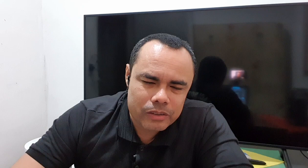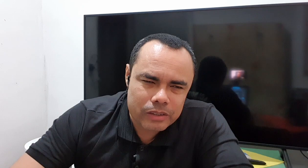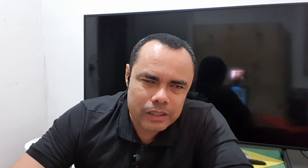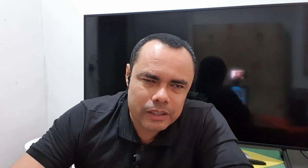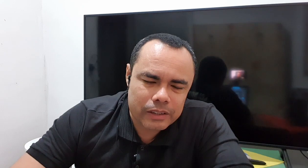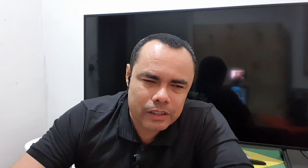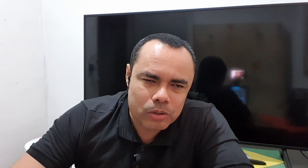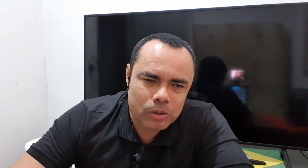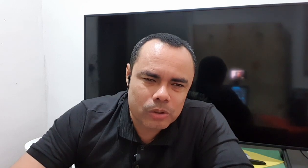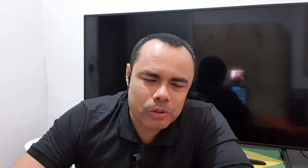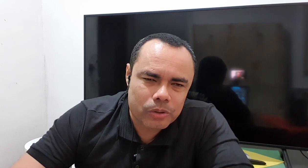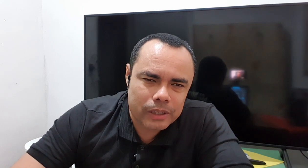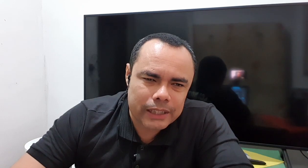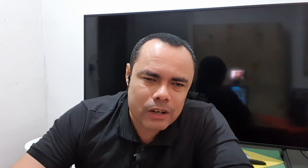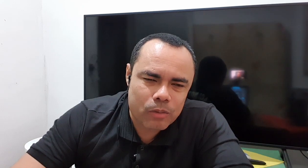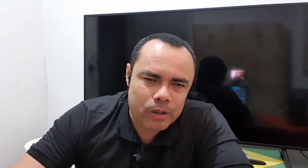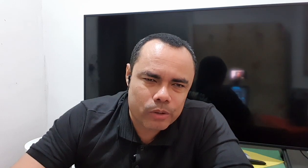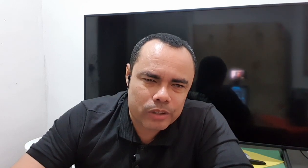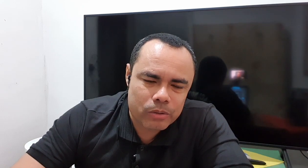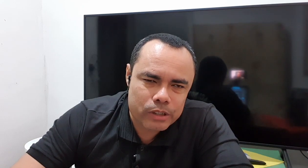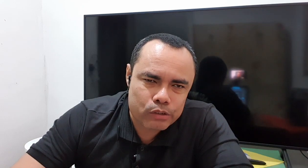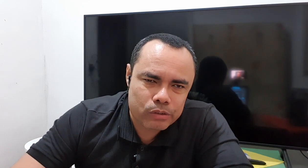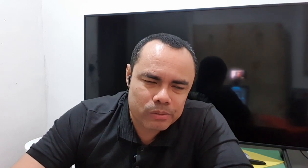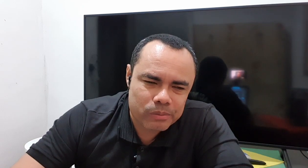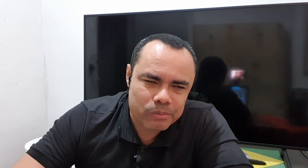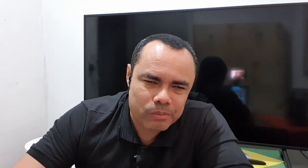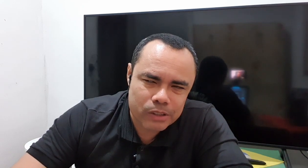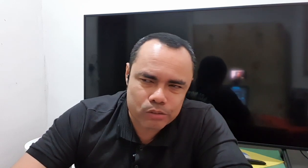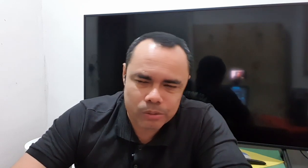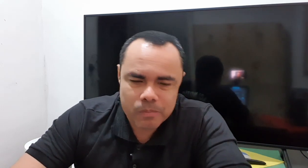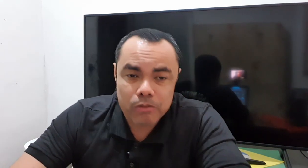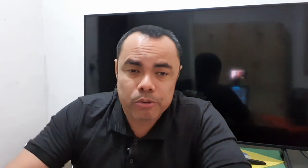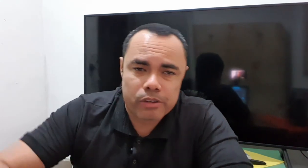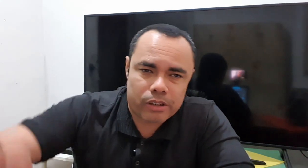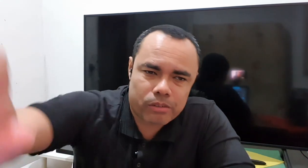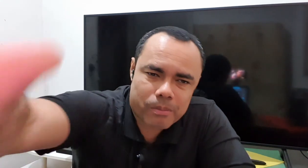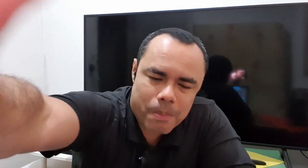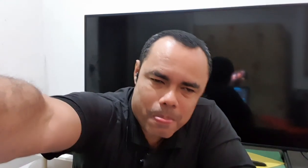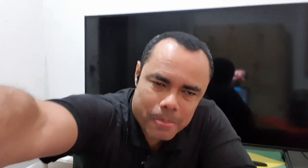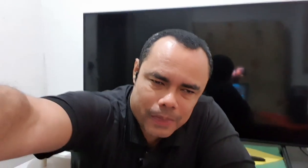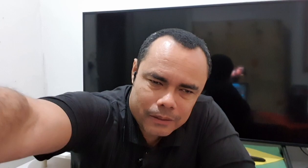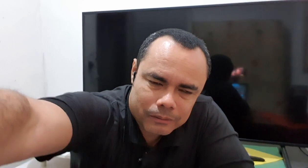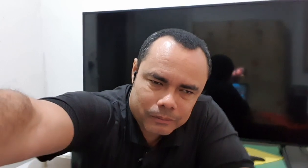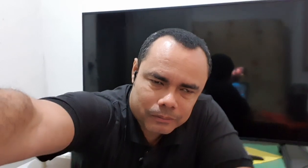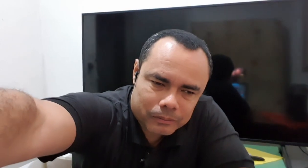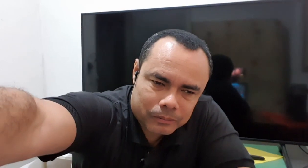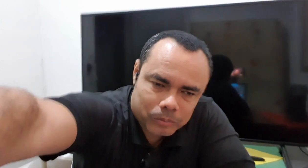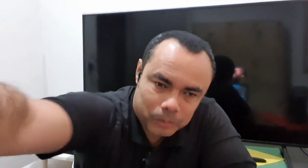Se ele tentou ganhar alguma coisa com isso, dançou. Fui, gente.